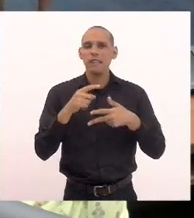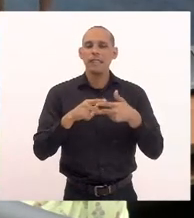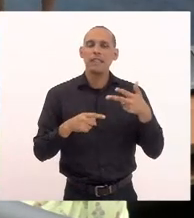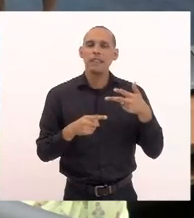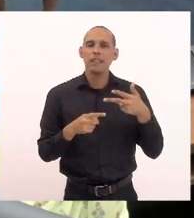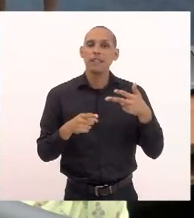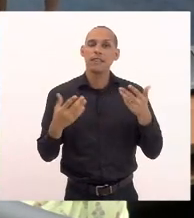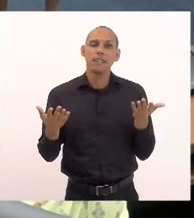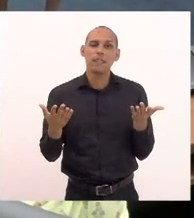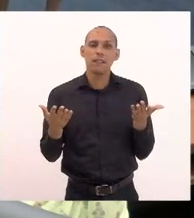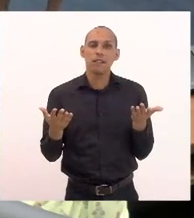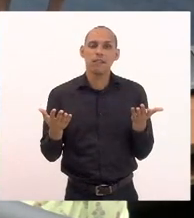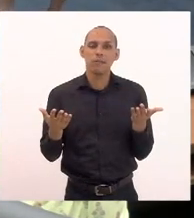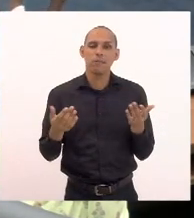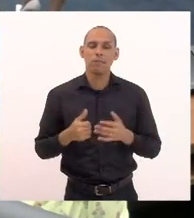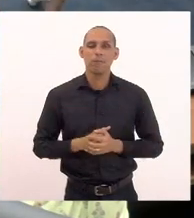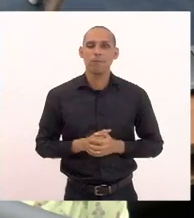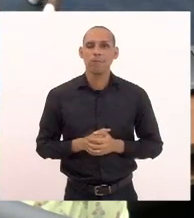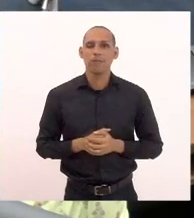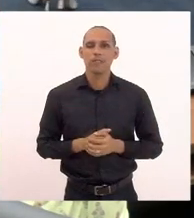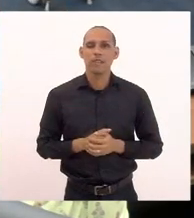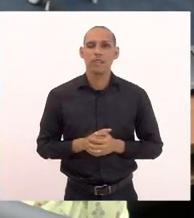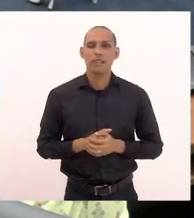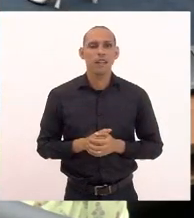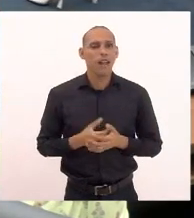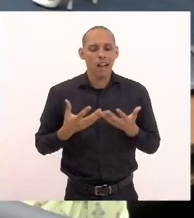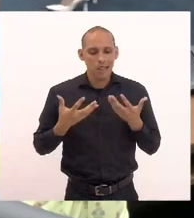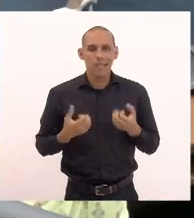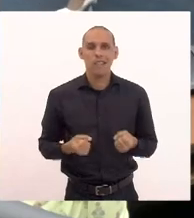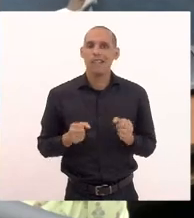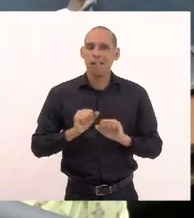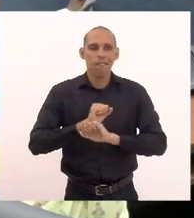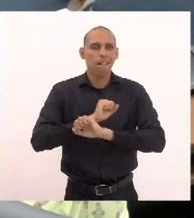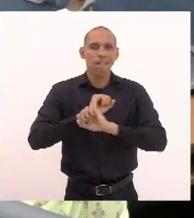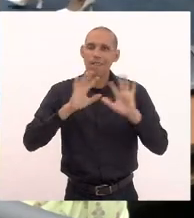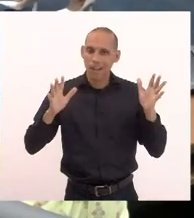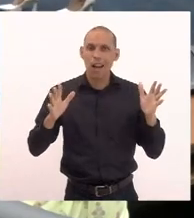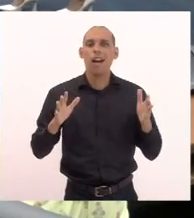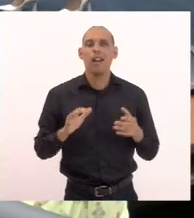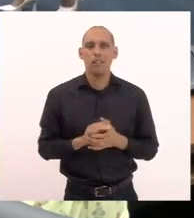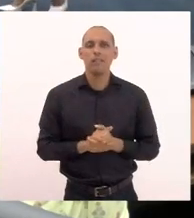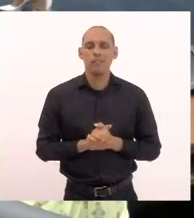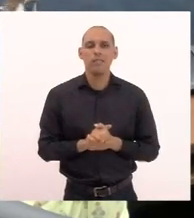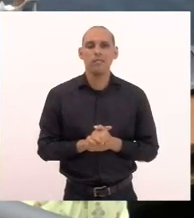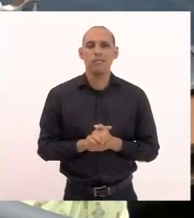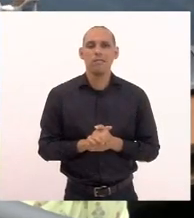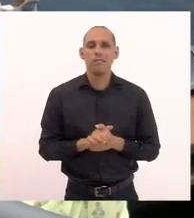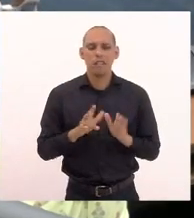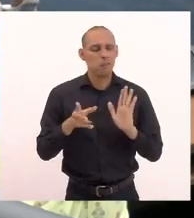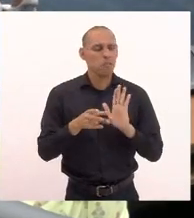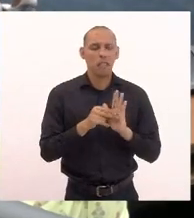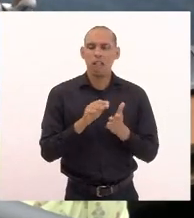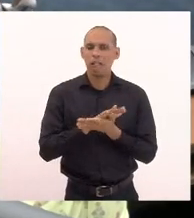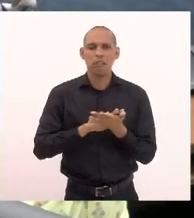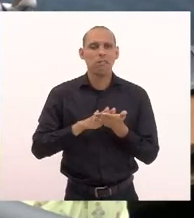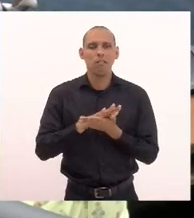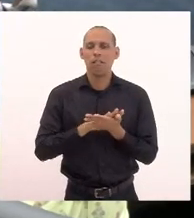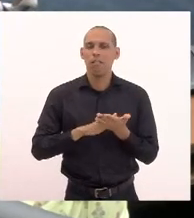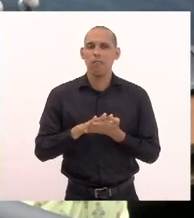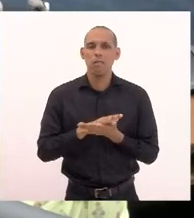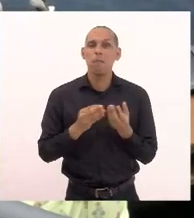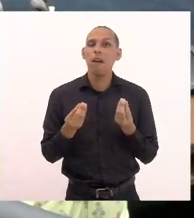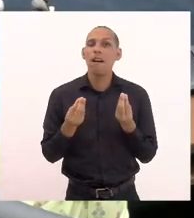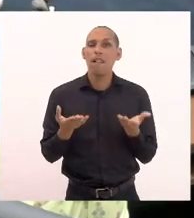passado isso, não tem como, né? Obviamente, o parecer não ser extremamente favorável, sem emendas, sem nada, para que